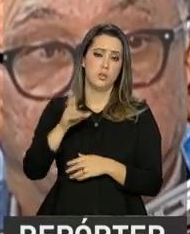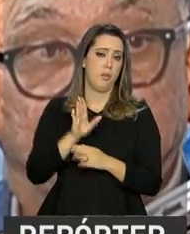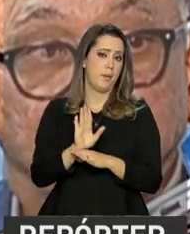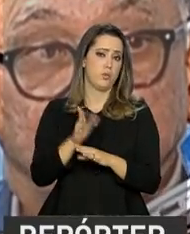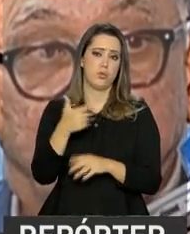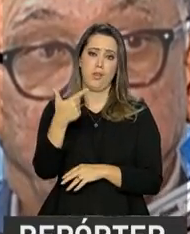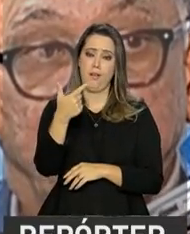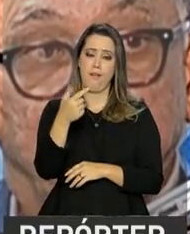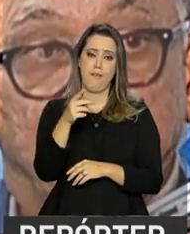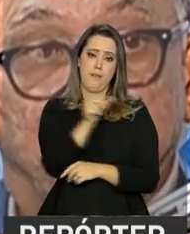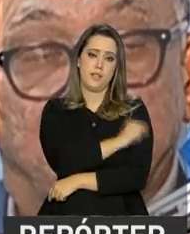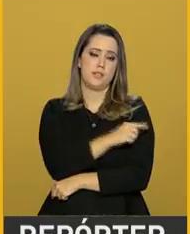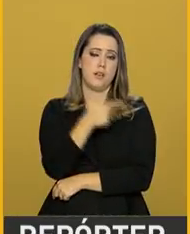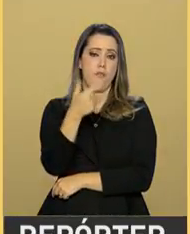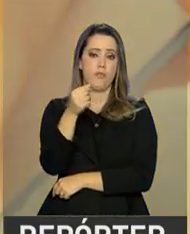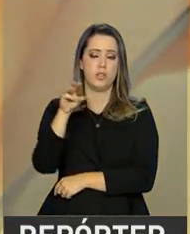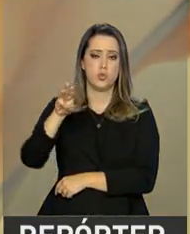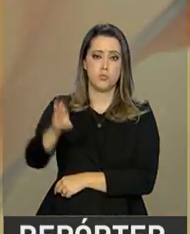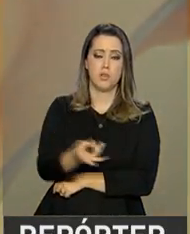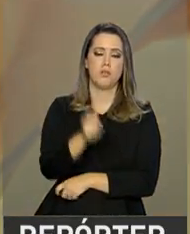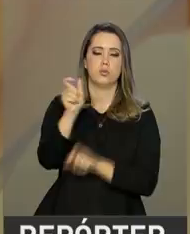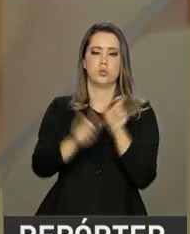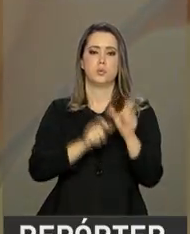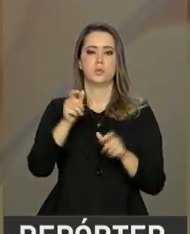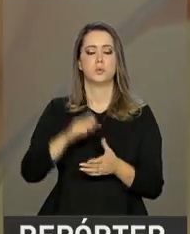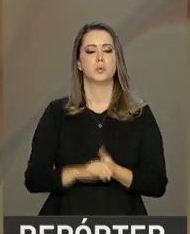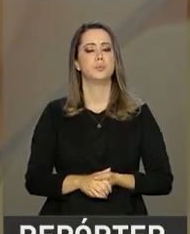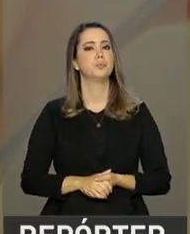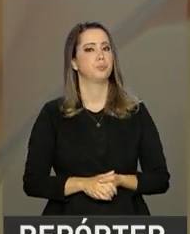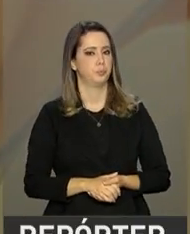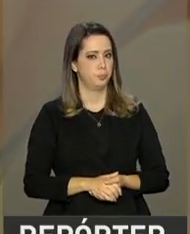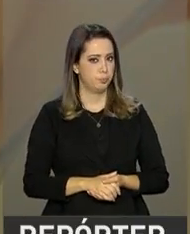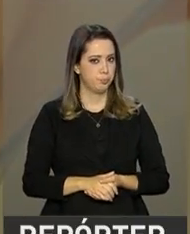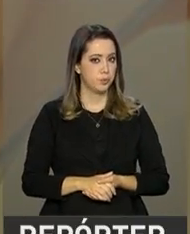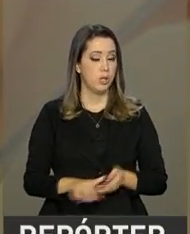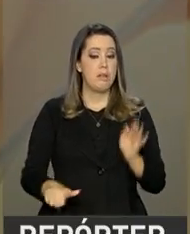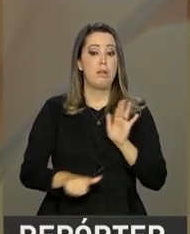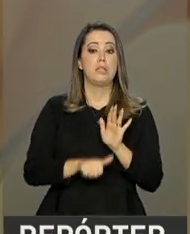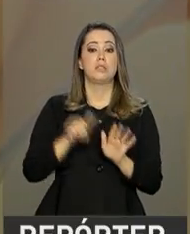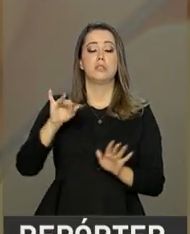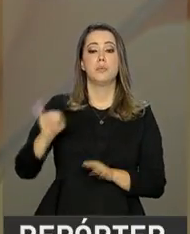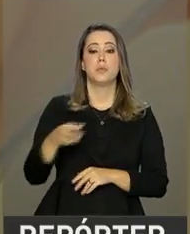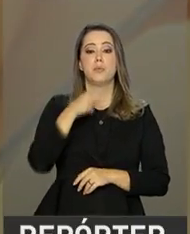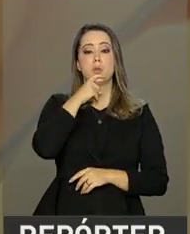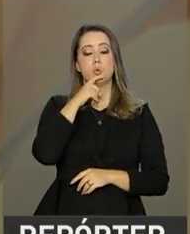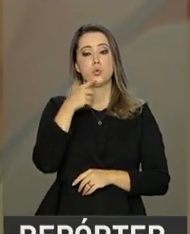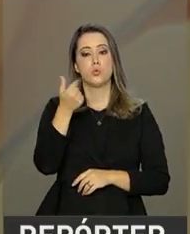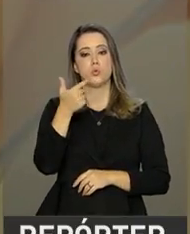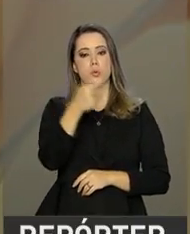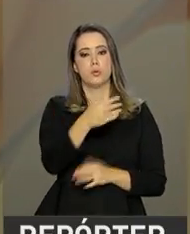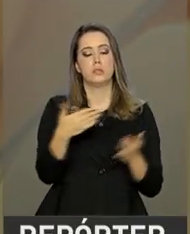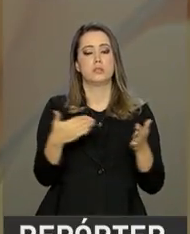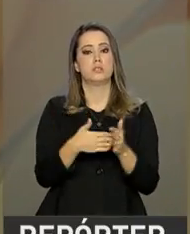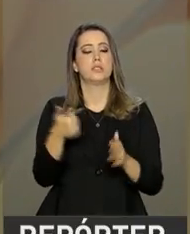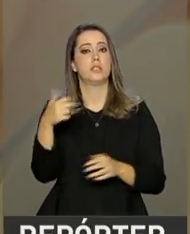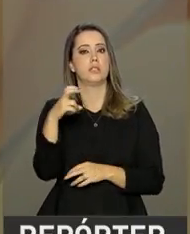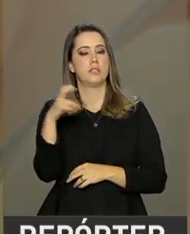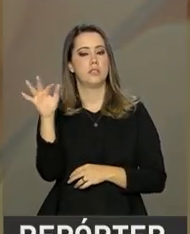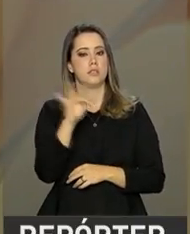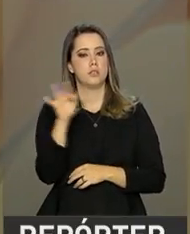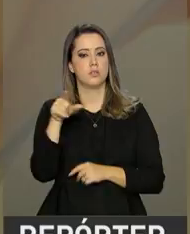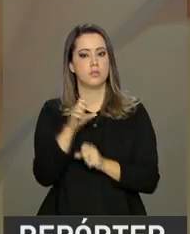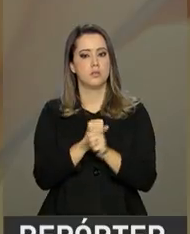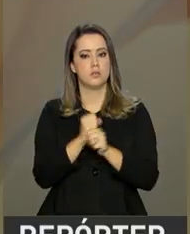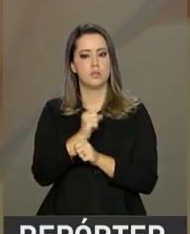milhões de pessoas nessa campanha de 1º de julho de 2017 a 15 de fevereiro deste ano foram confirmados